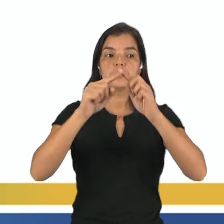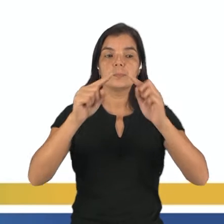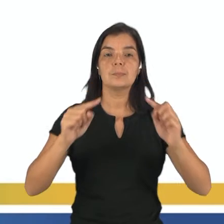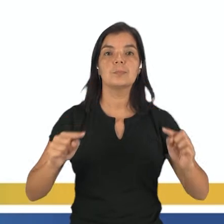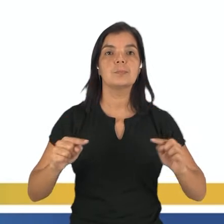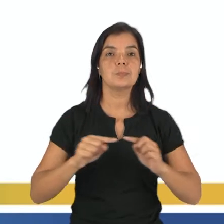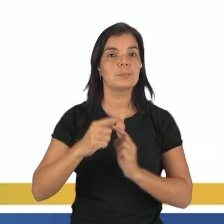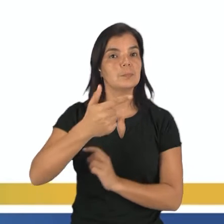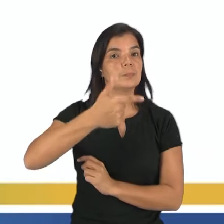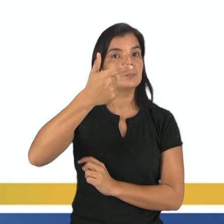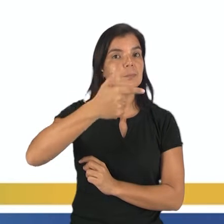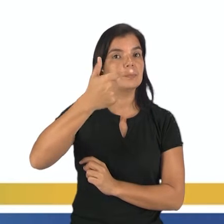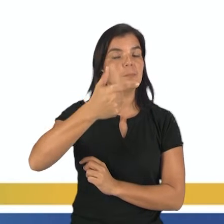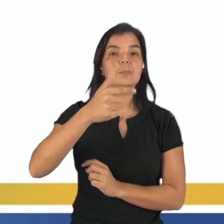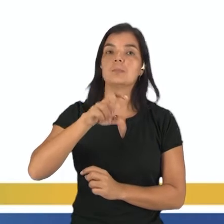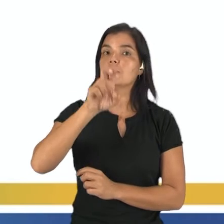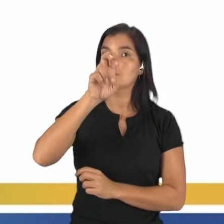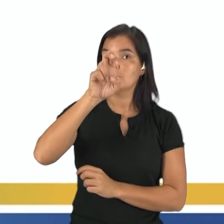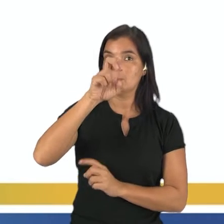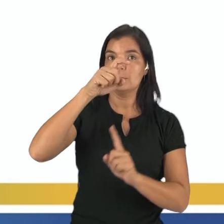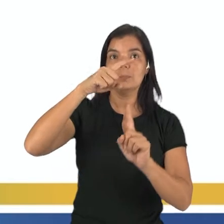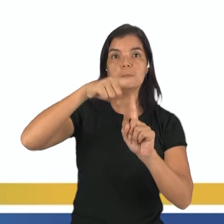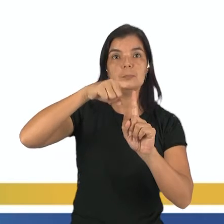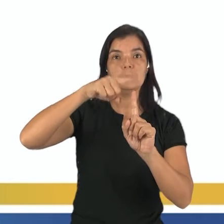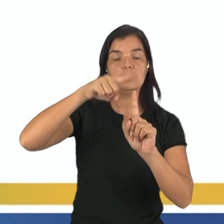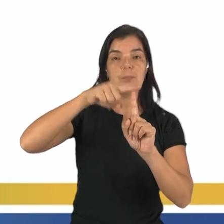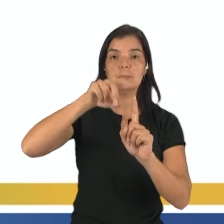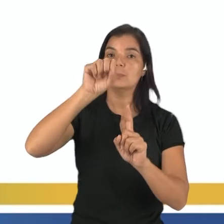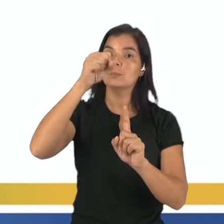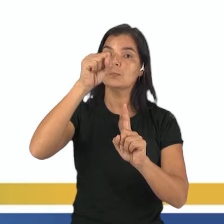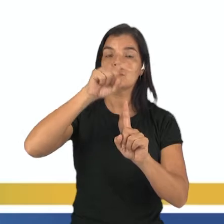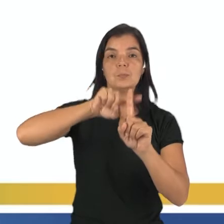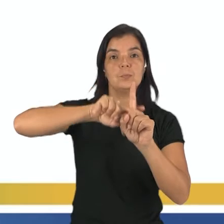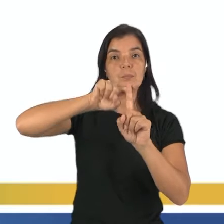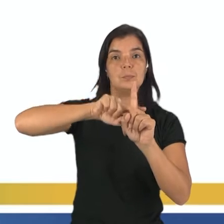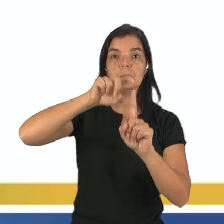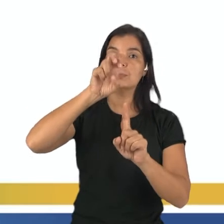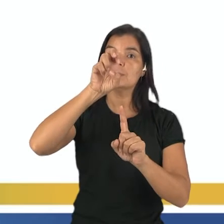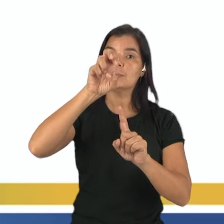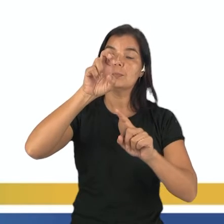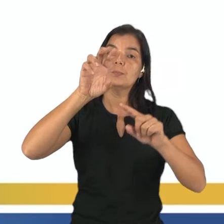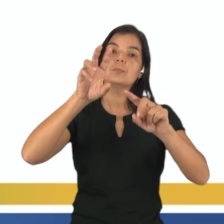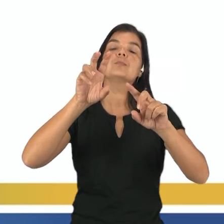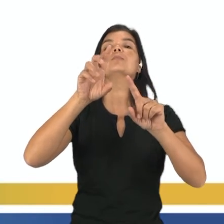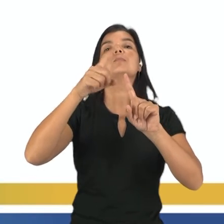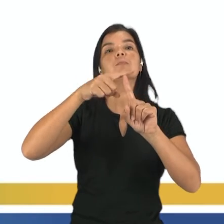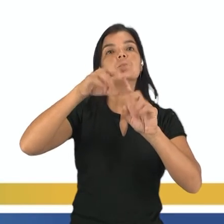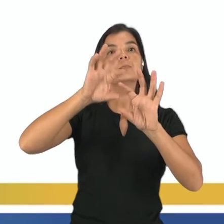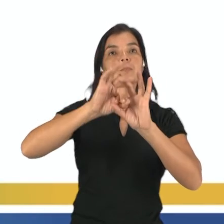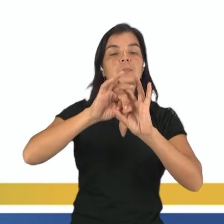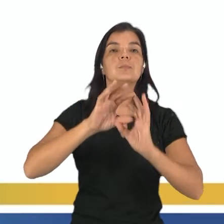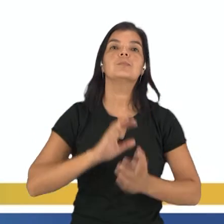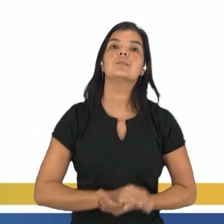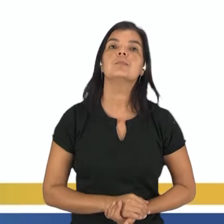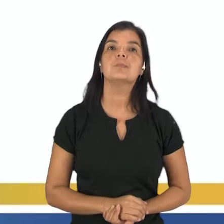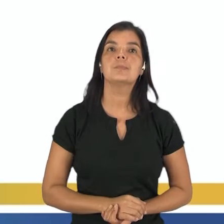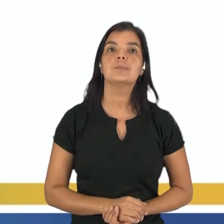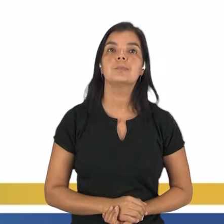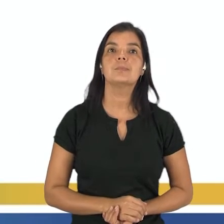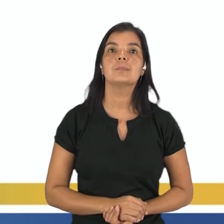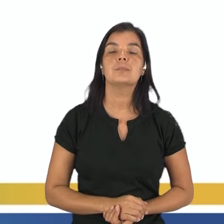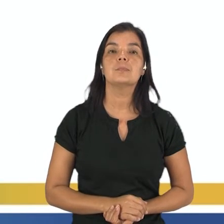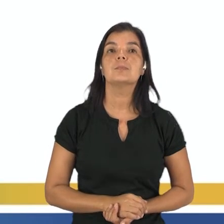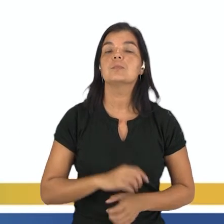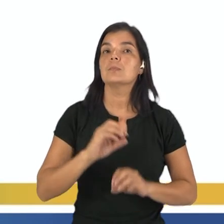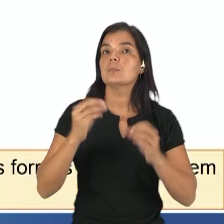base quadrada, ela possui 5 faces, 8 arestas e 5 vértices, beleza? Continuando aqui, pessoal,